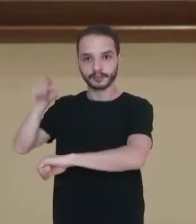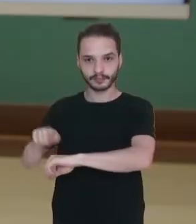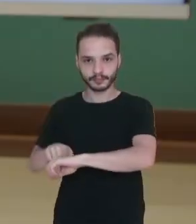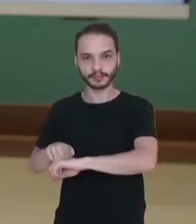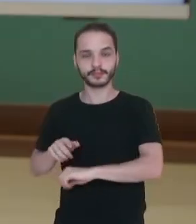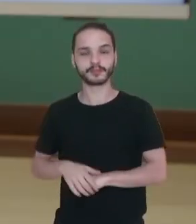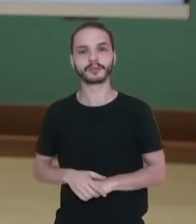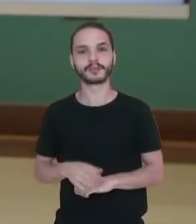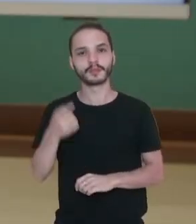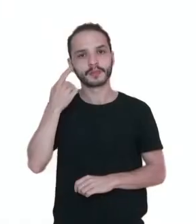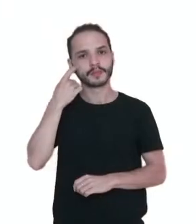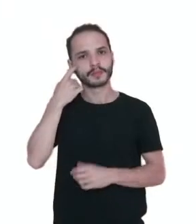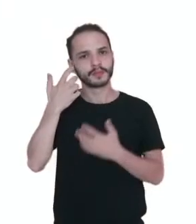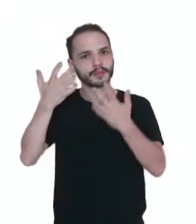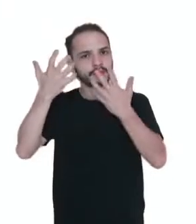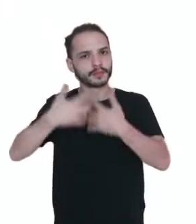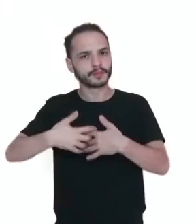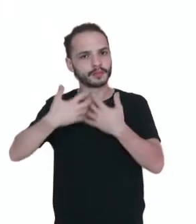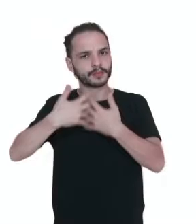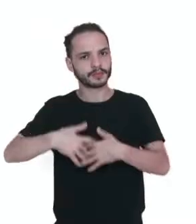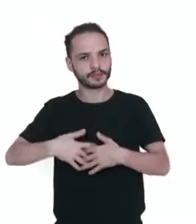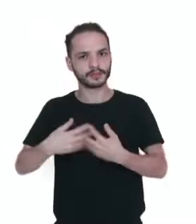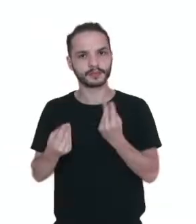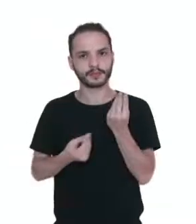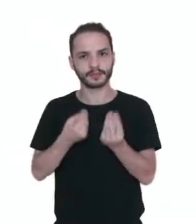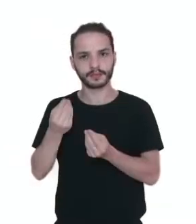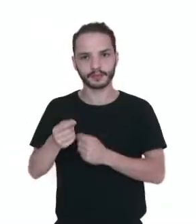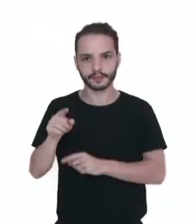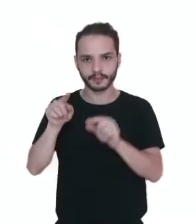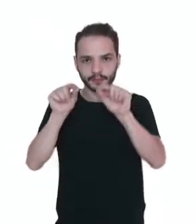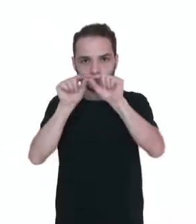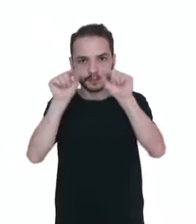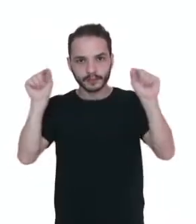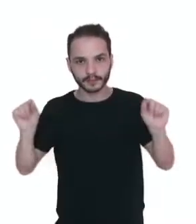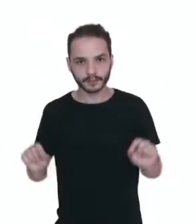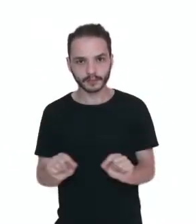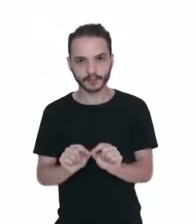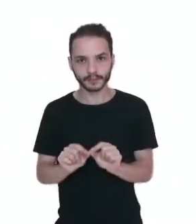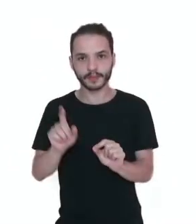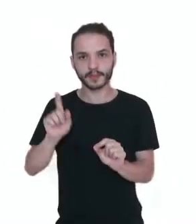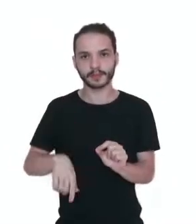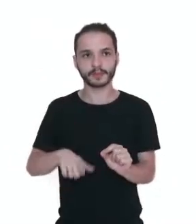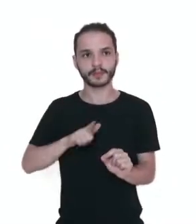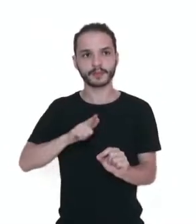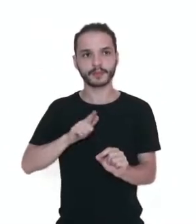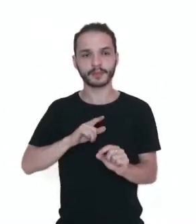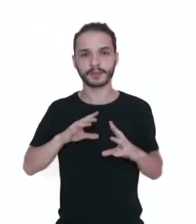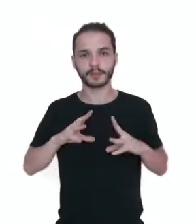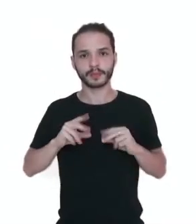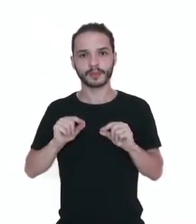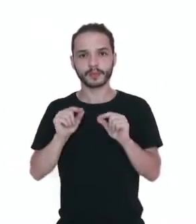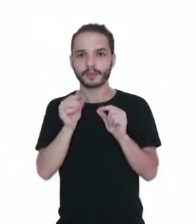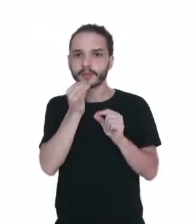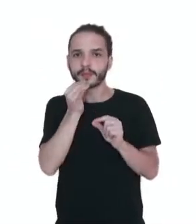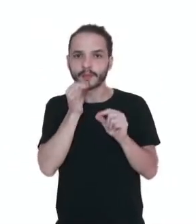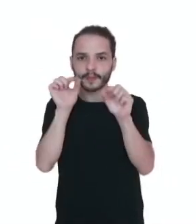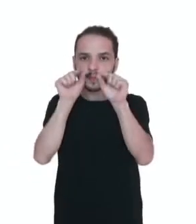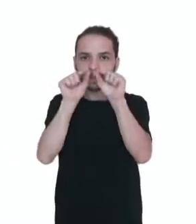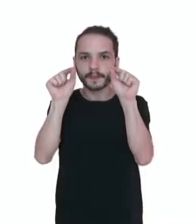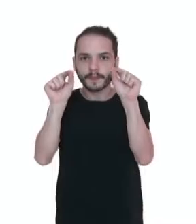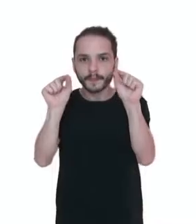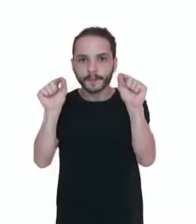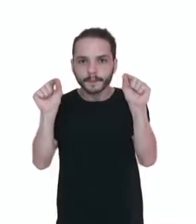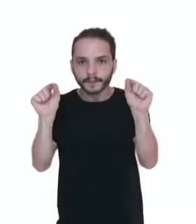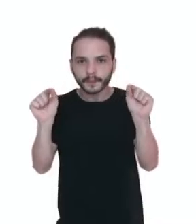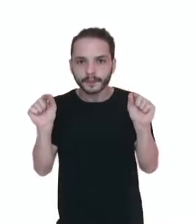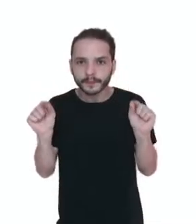um pouquinho. Circunferência é uma figura geométrica formada por todos os pontos de um plano que